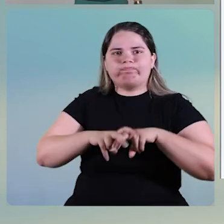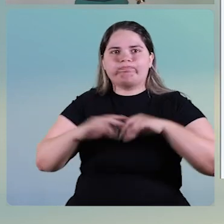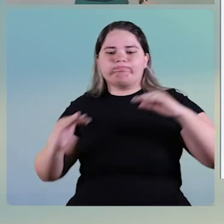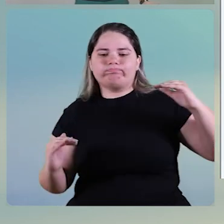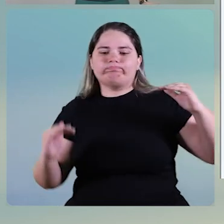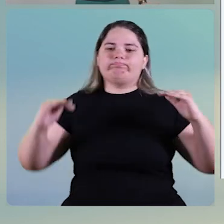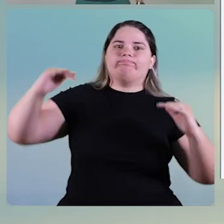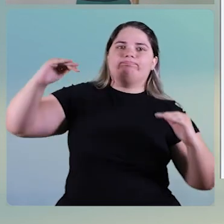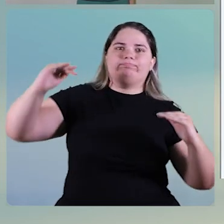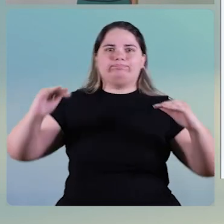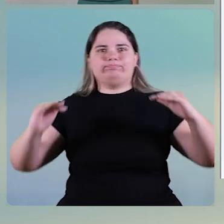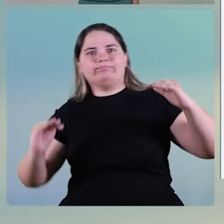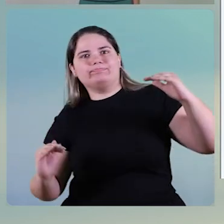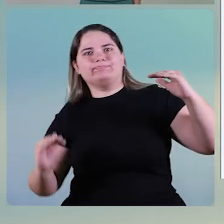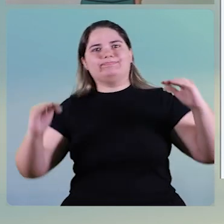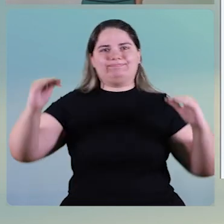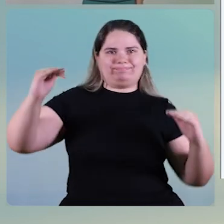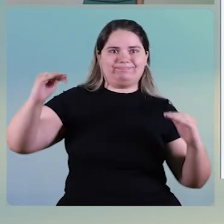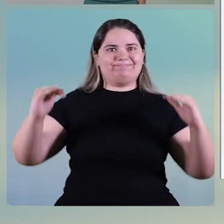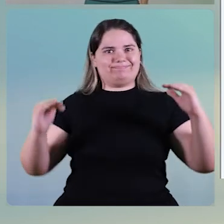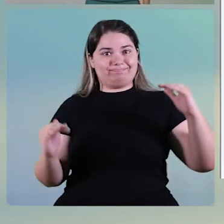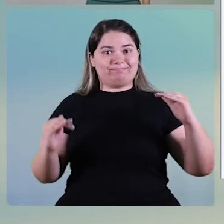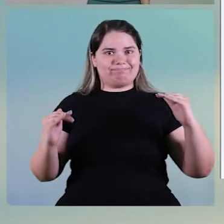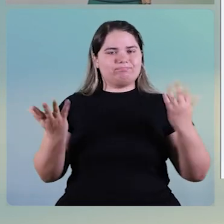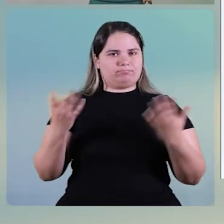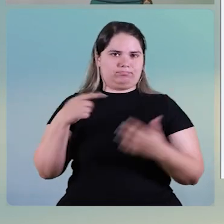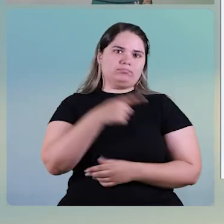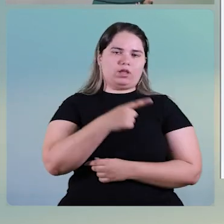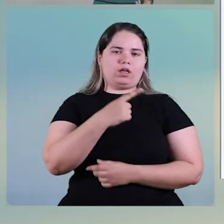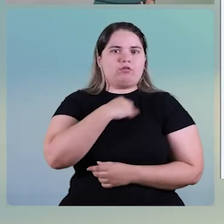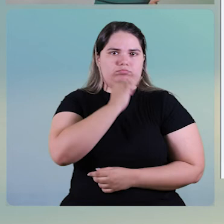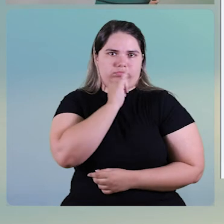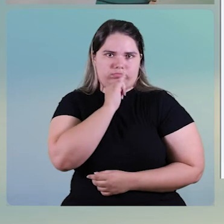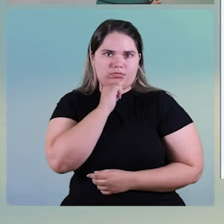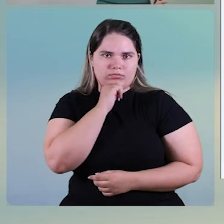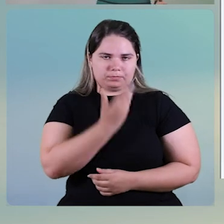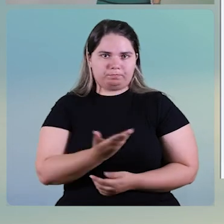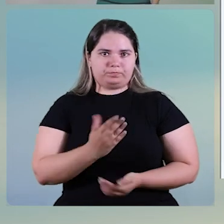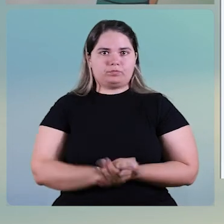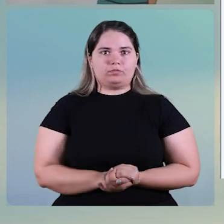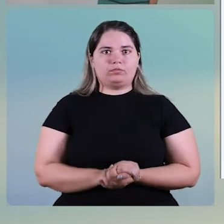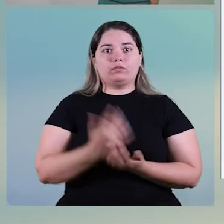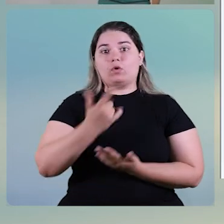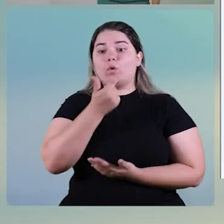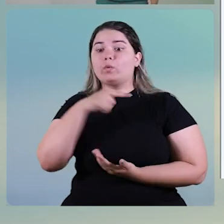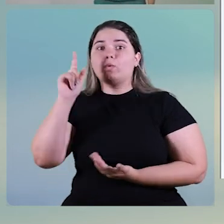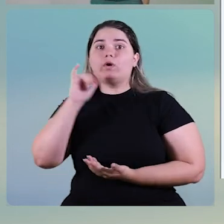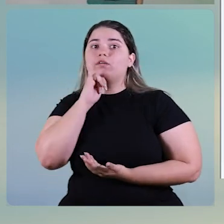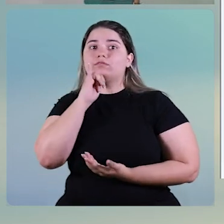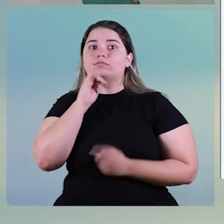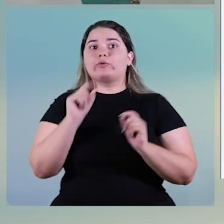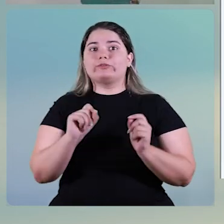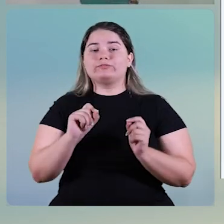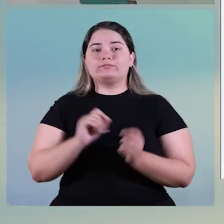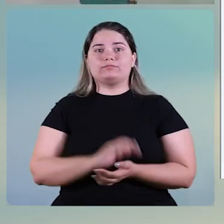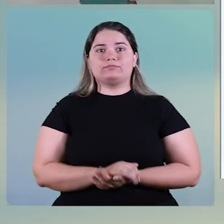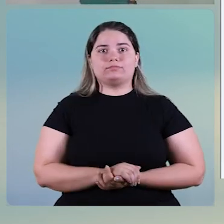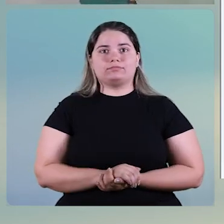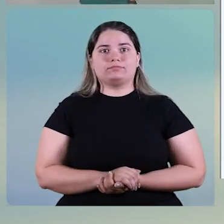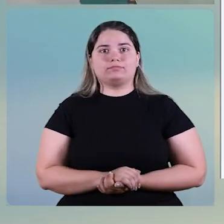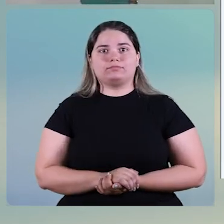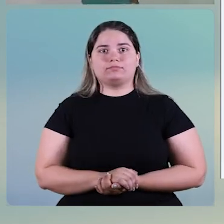né? É uma alavanca interfixa e que ela tem uma explicação física para esse equilíbrio. Uma outra alavanca